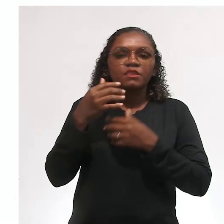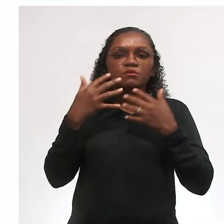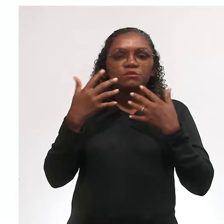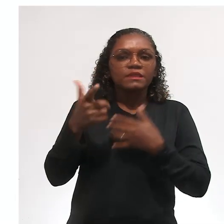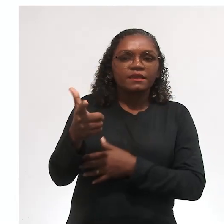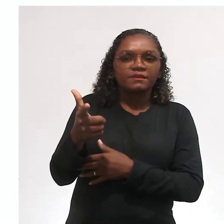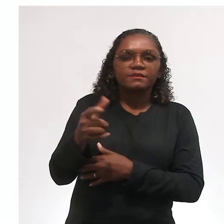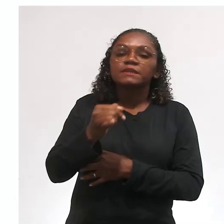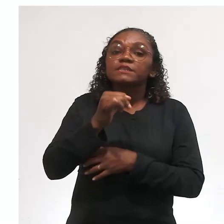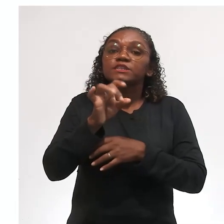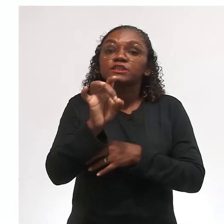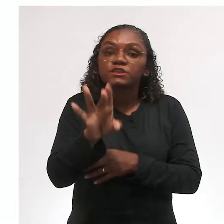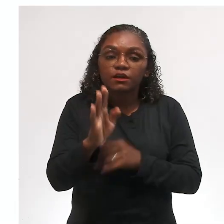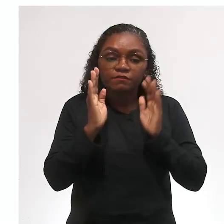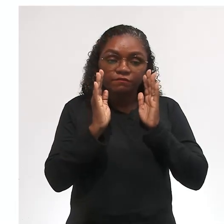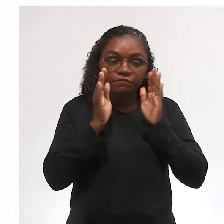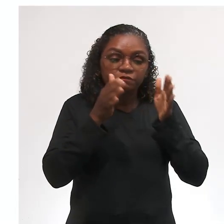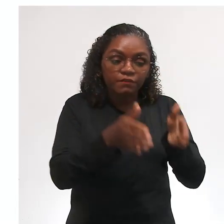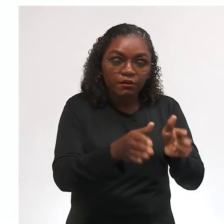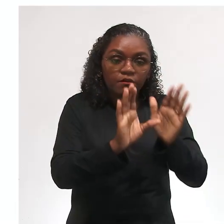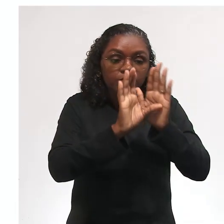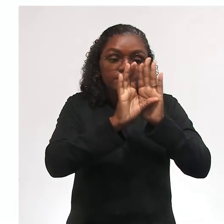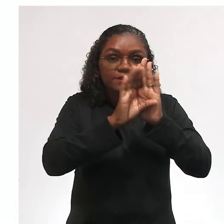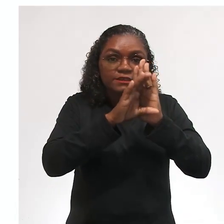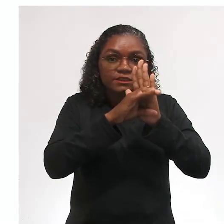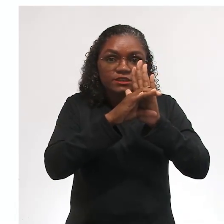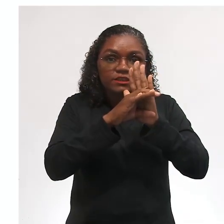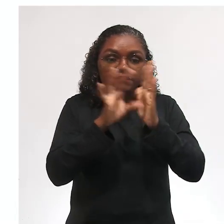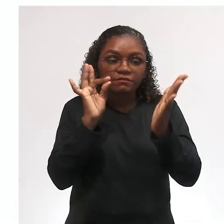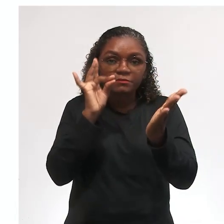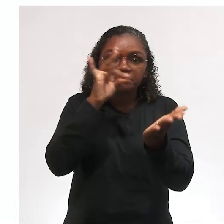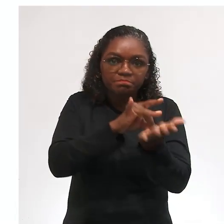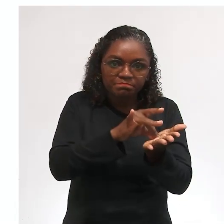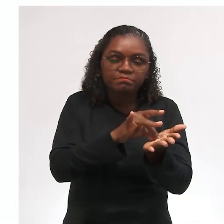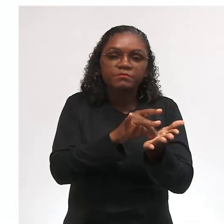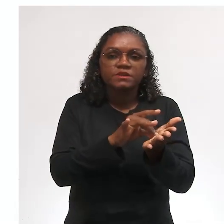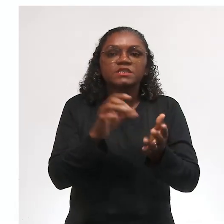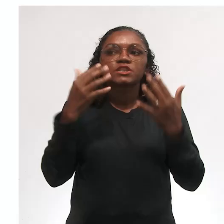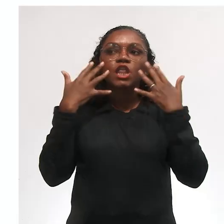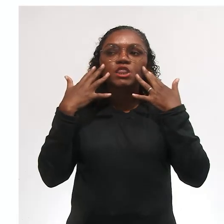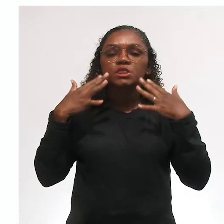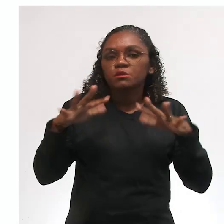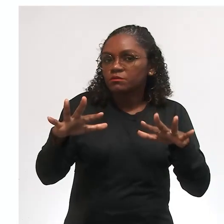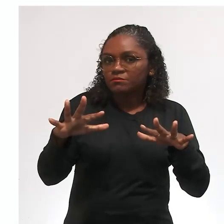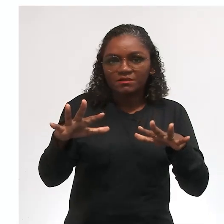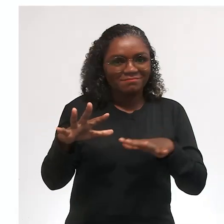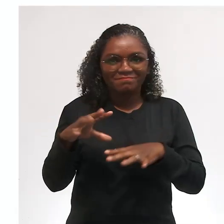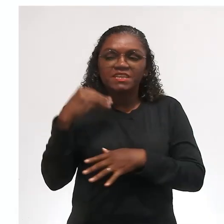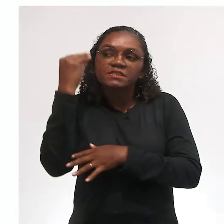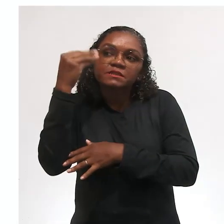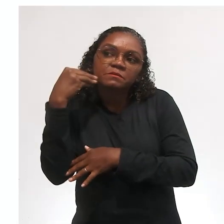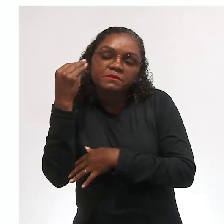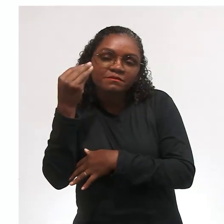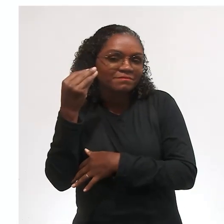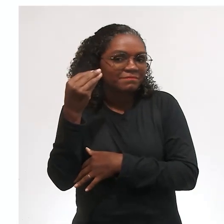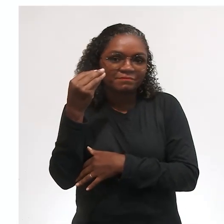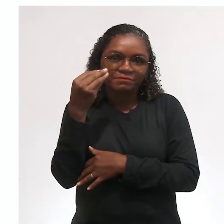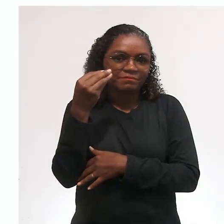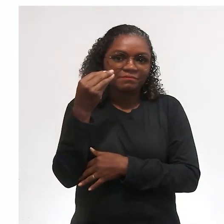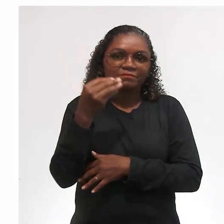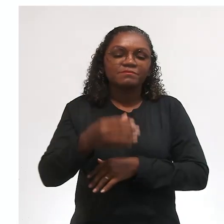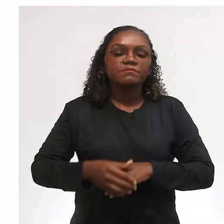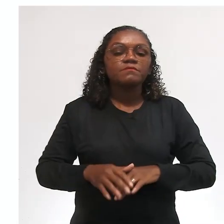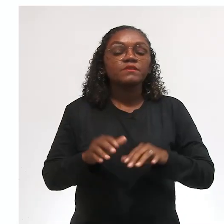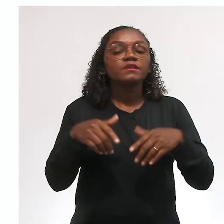e analisado cientificamente. Então, nós vamos ter uma teoria nesse momento que nós vamos ver os aspectos científicos dela.